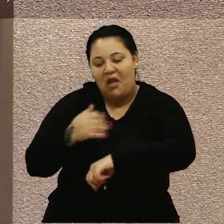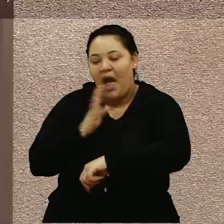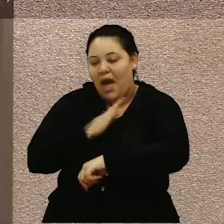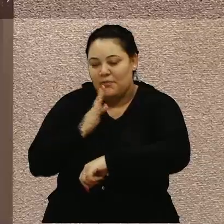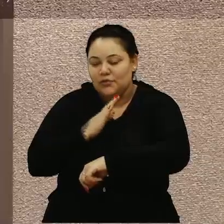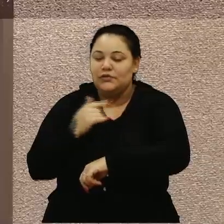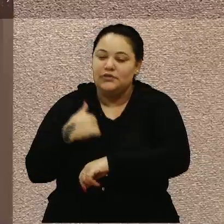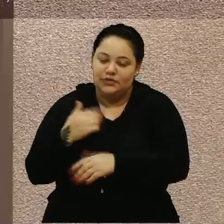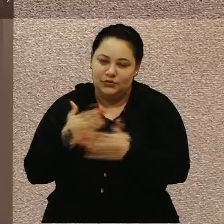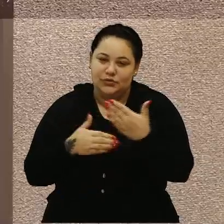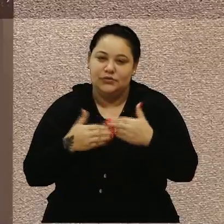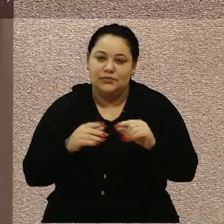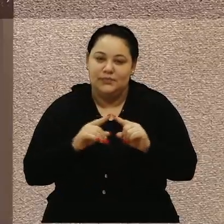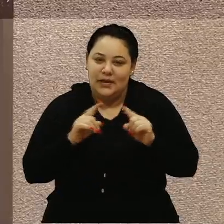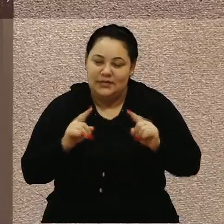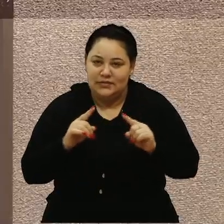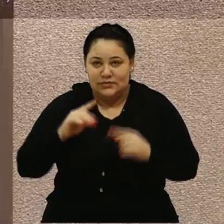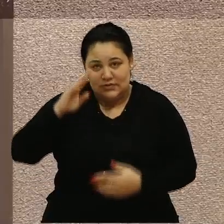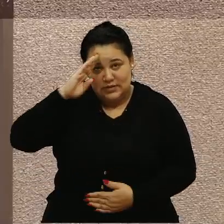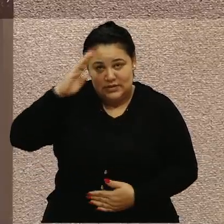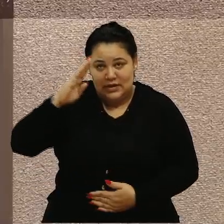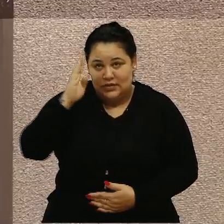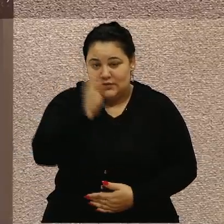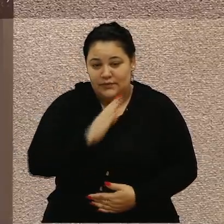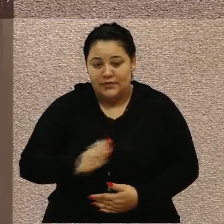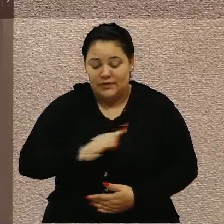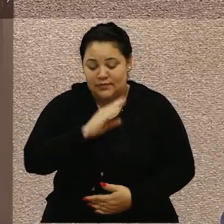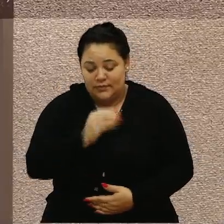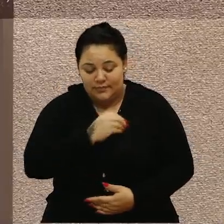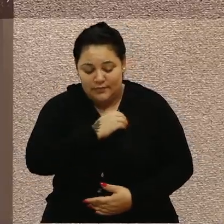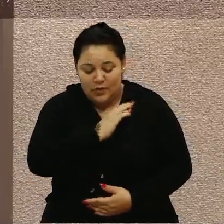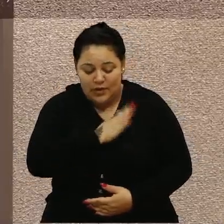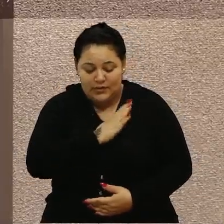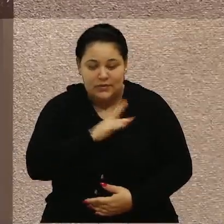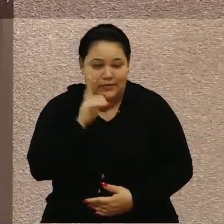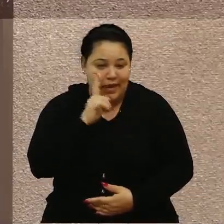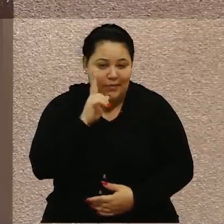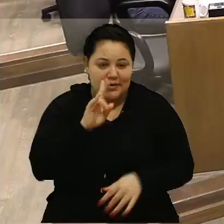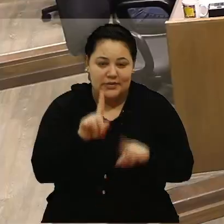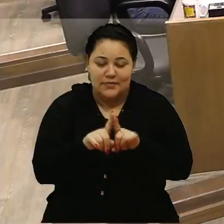passarão, mas o Exército Brasileiro ficará na nossa história. Muito obrigado, presidente.